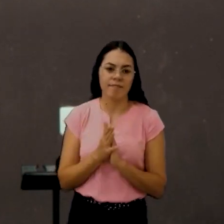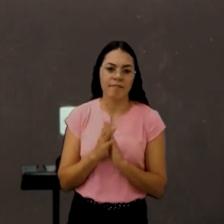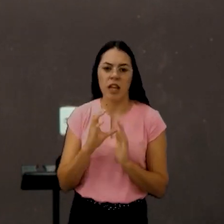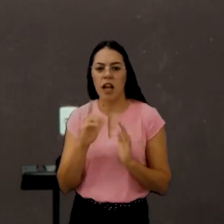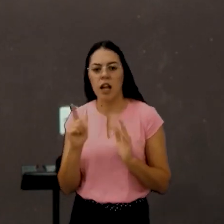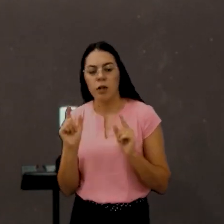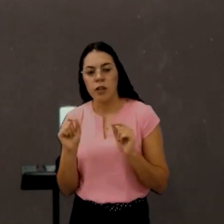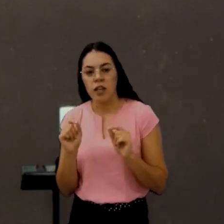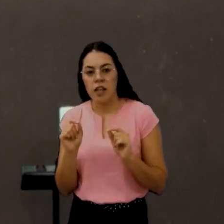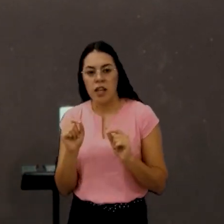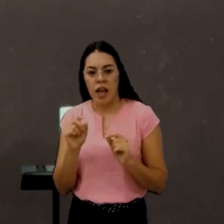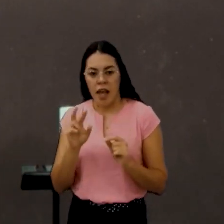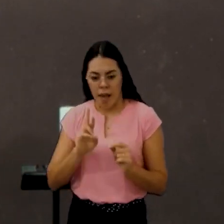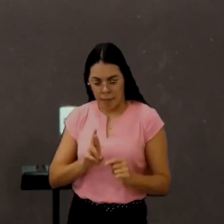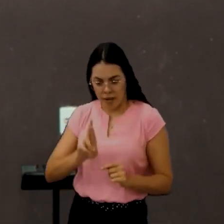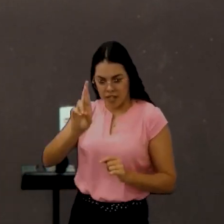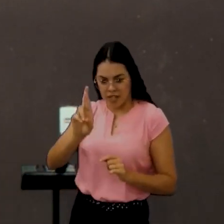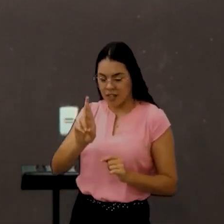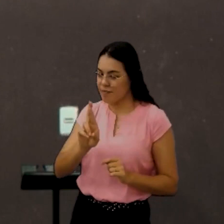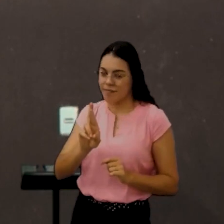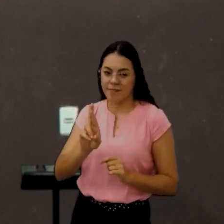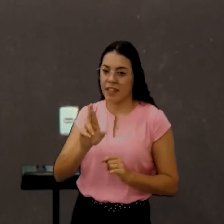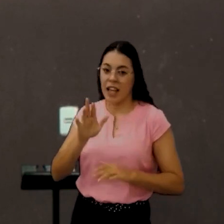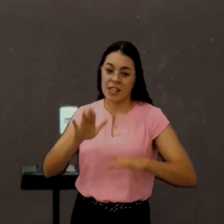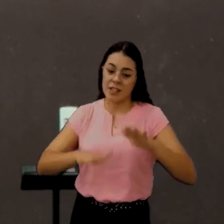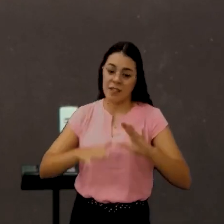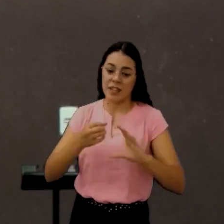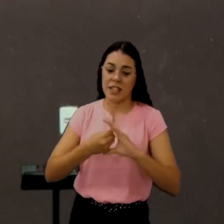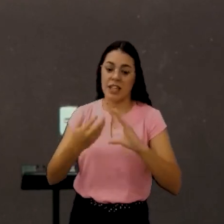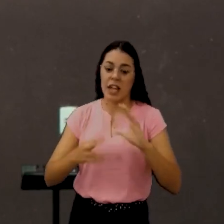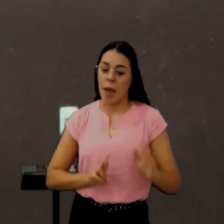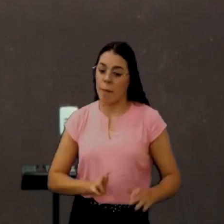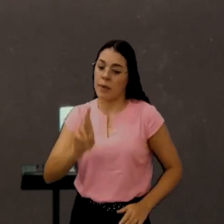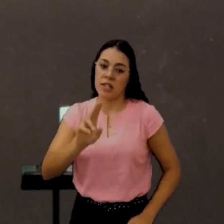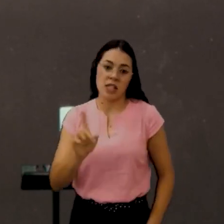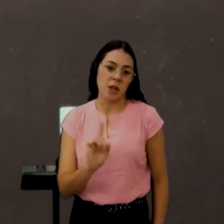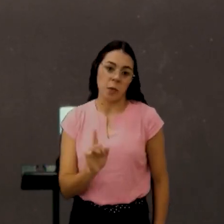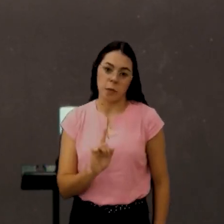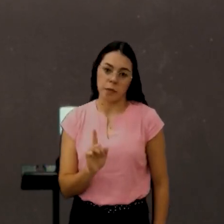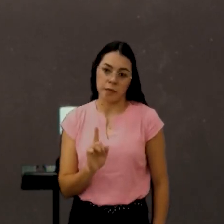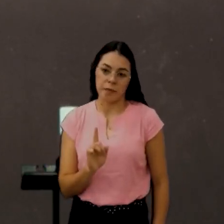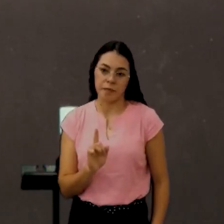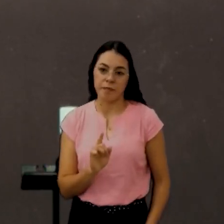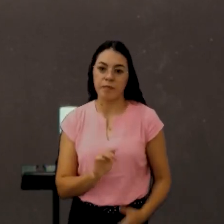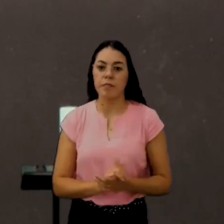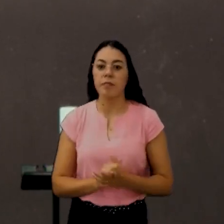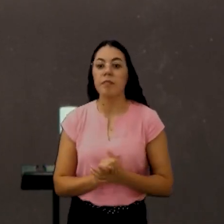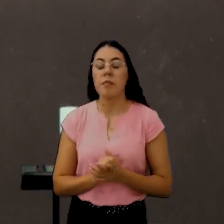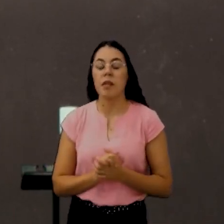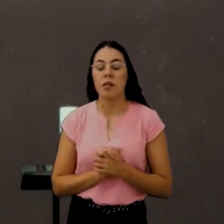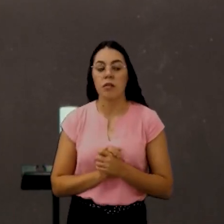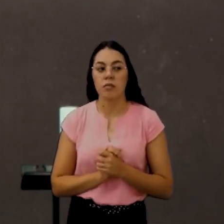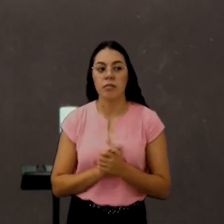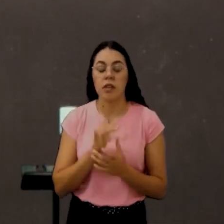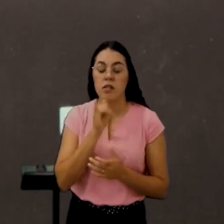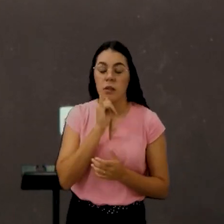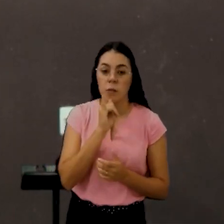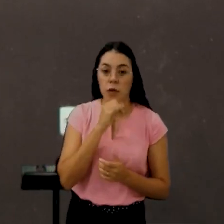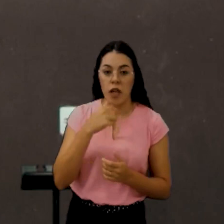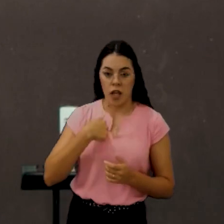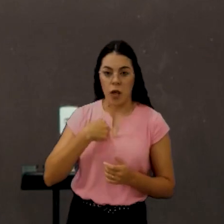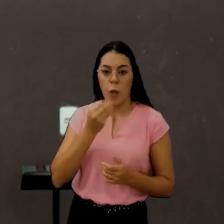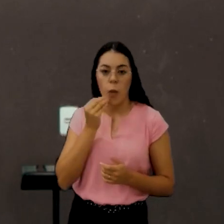obviamente, isso não nos representa. Muitos desses estereótipos não nos representam. Quando, por exemplo, eu tive